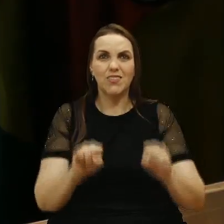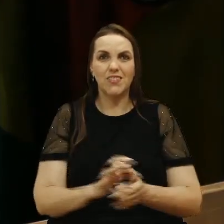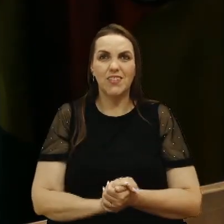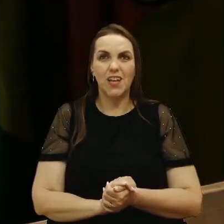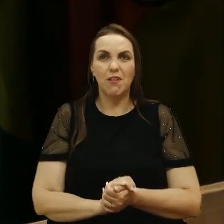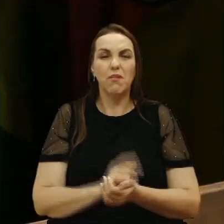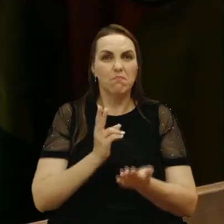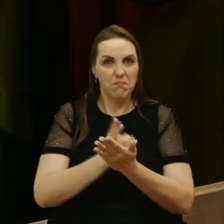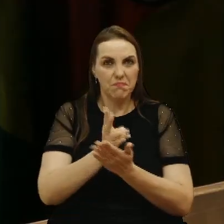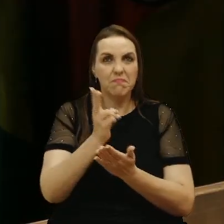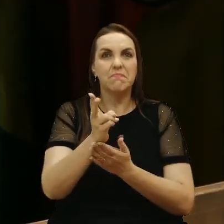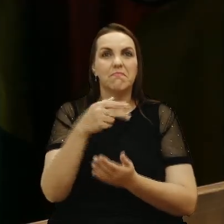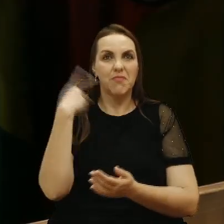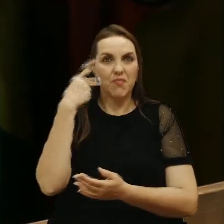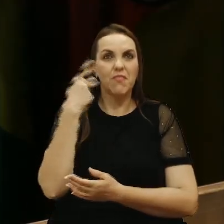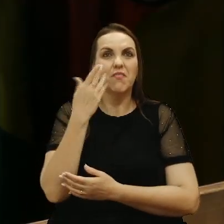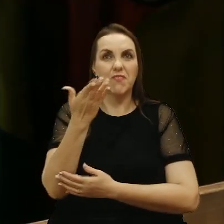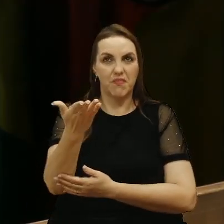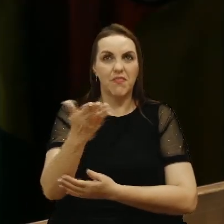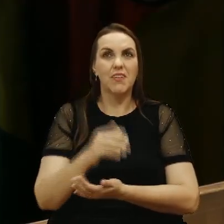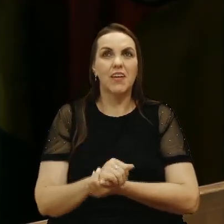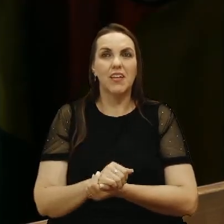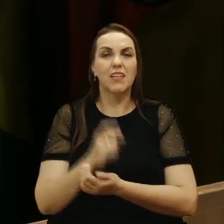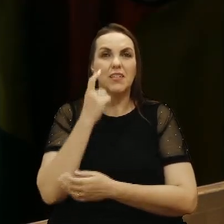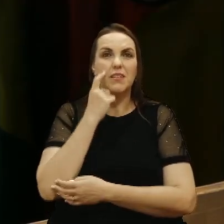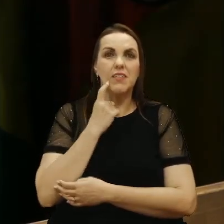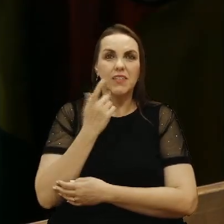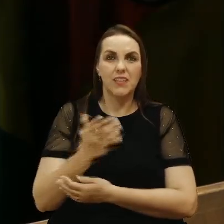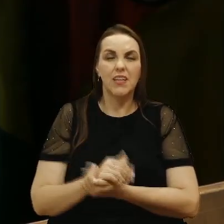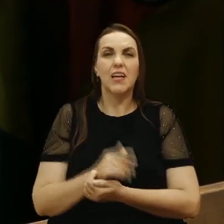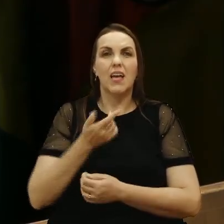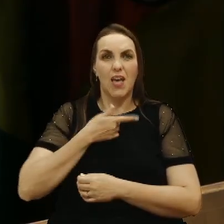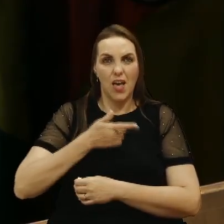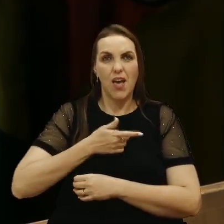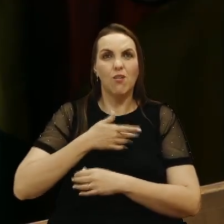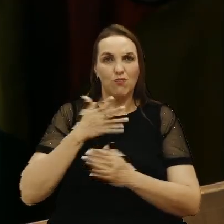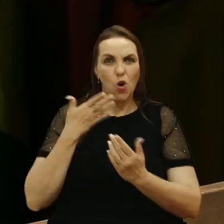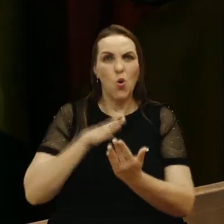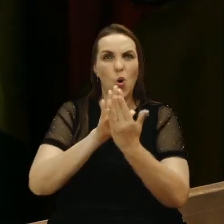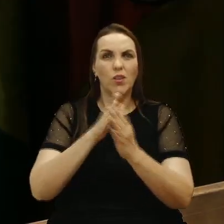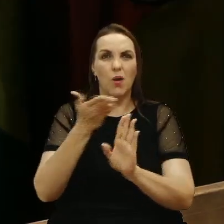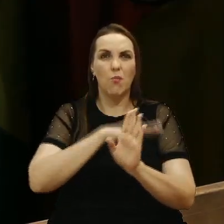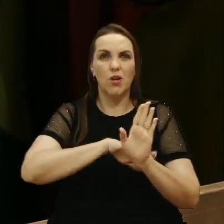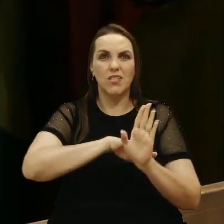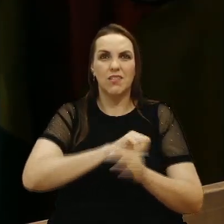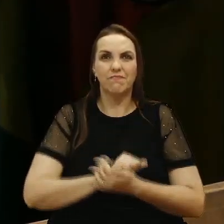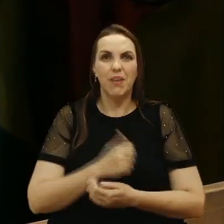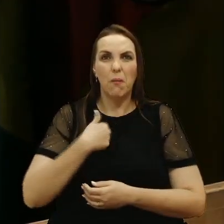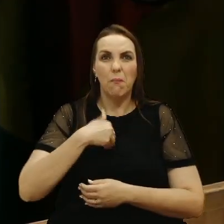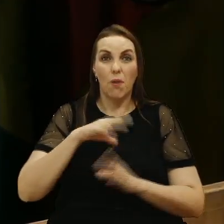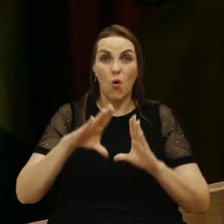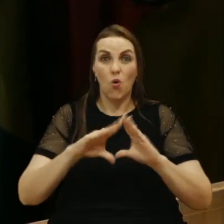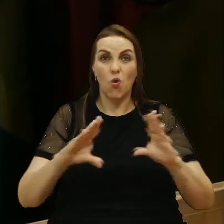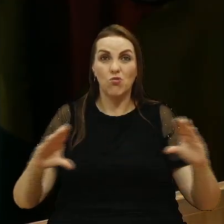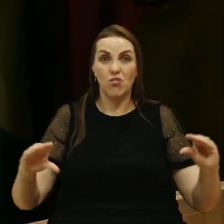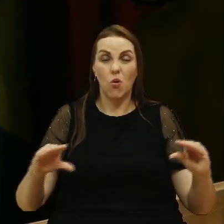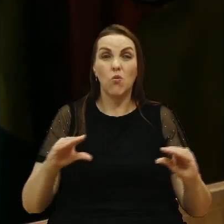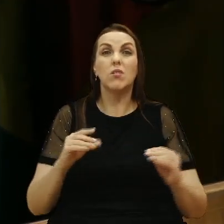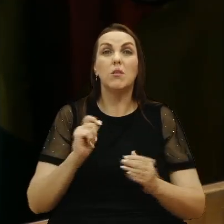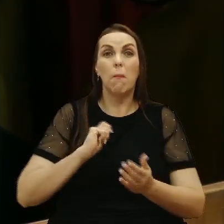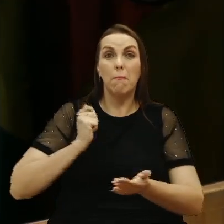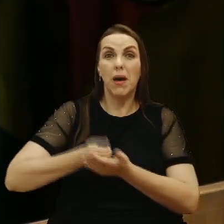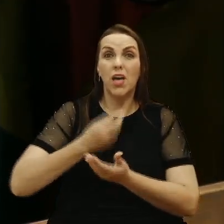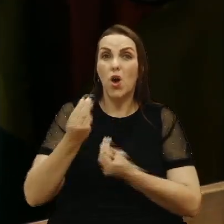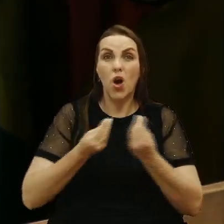sigo, vereador moleque, combatendo a hipocrisia. O meu colchão, sabe como eu paguei,